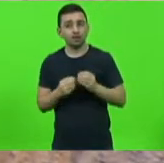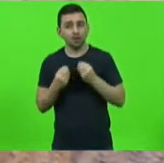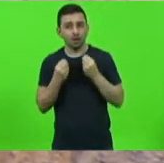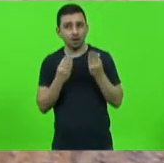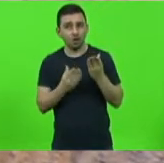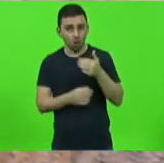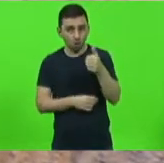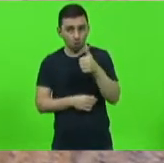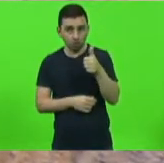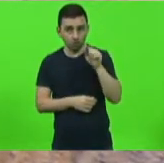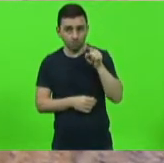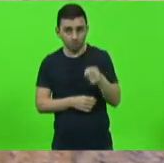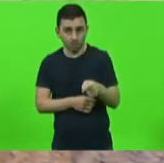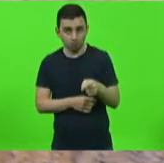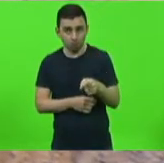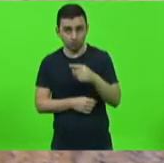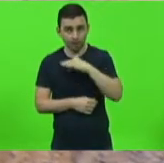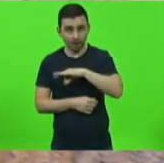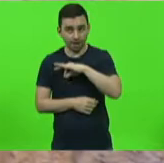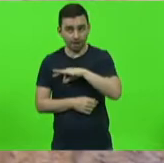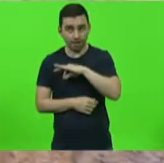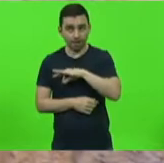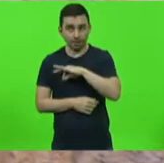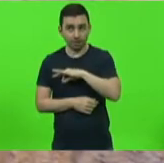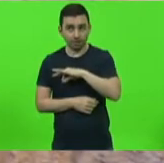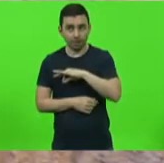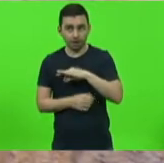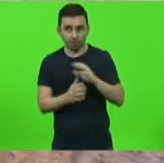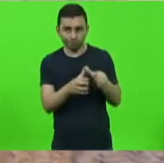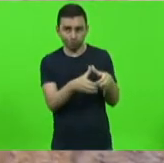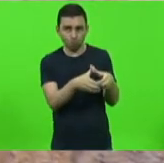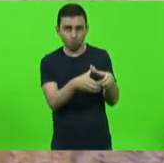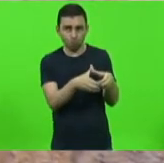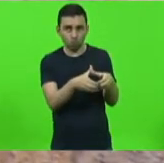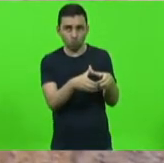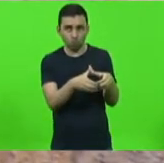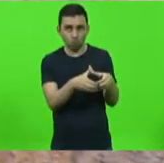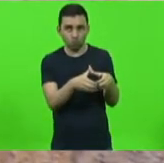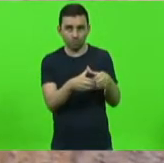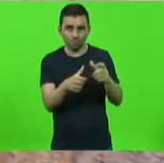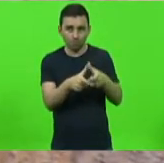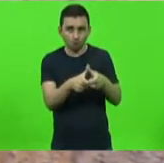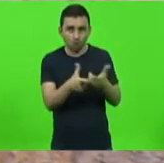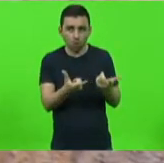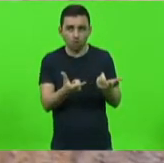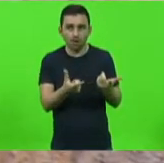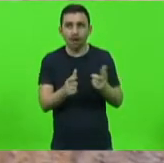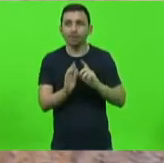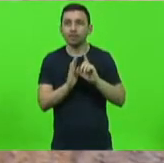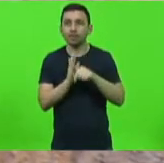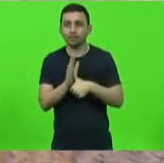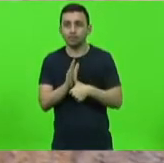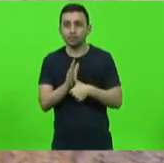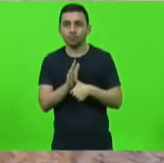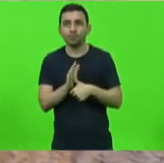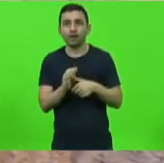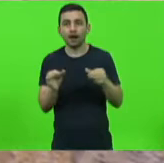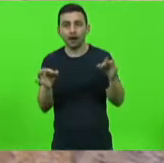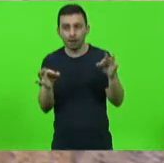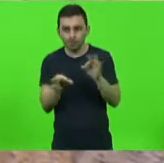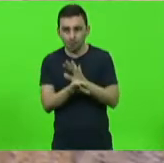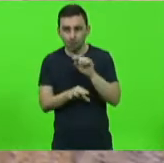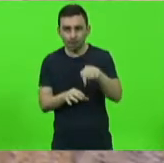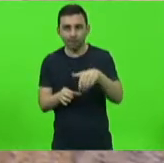de aumento agora para uma pequena parcela e depois, que assim que encerrar essa